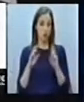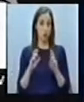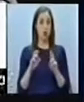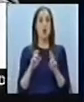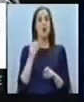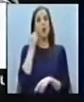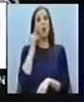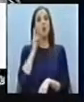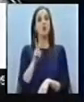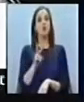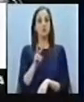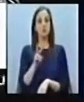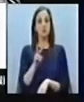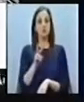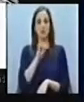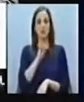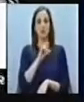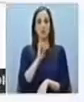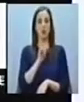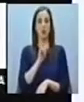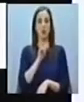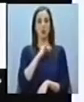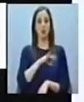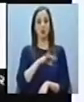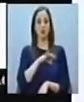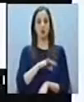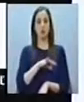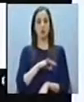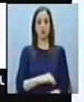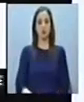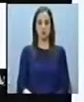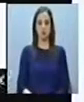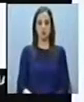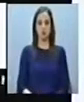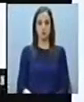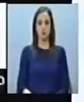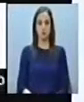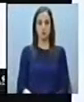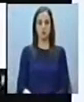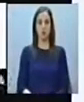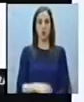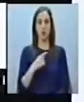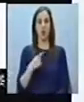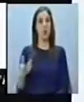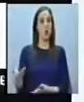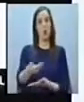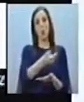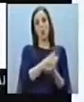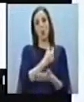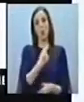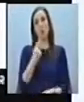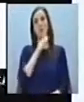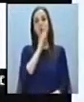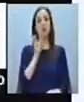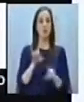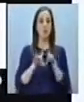conseguimos tributar esse rendimento no que toca a ao Repórter por país para as